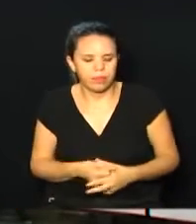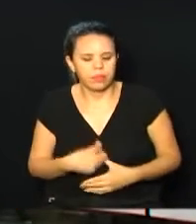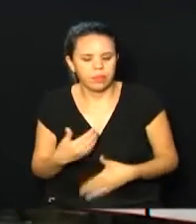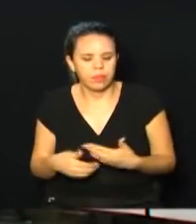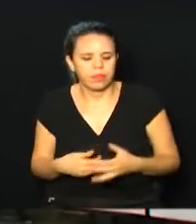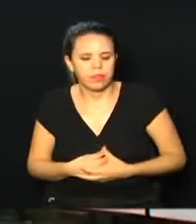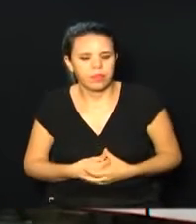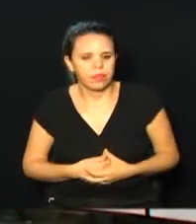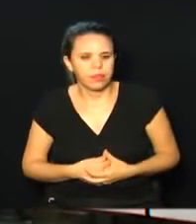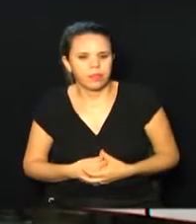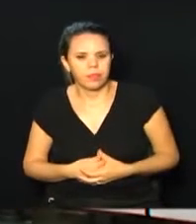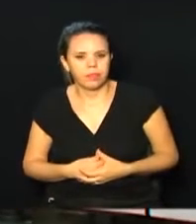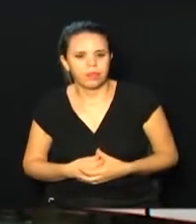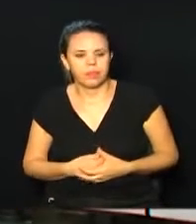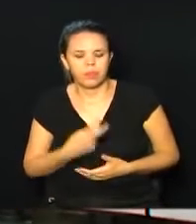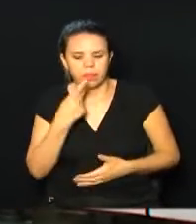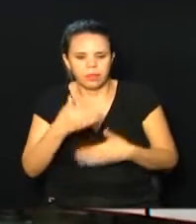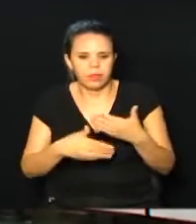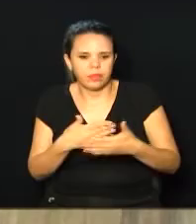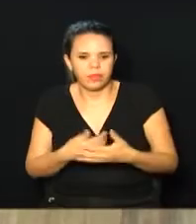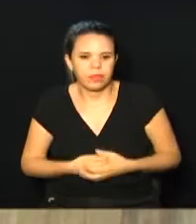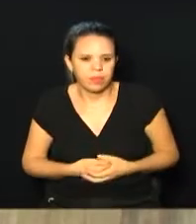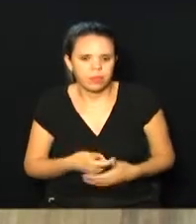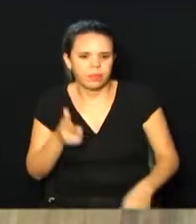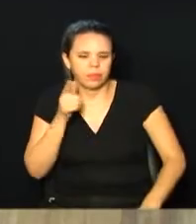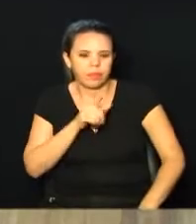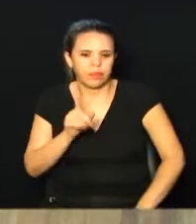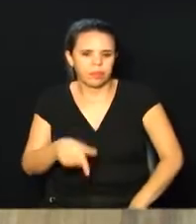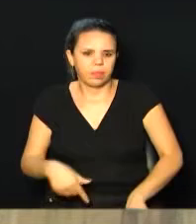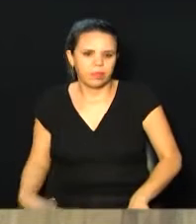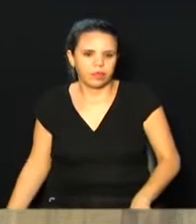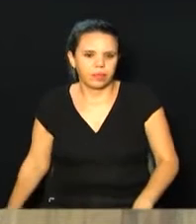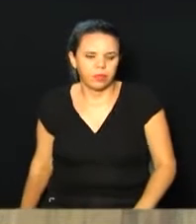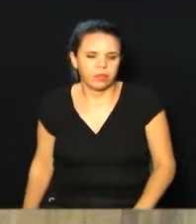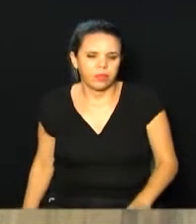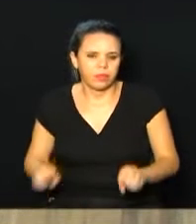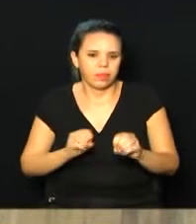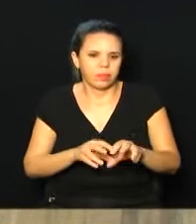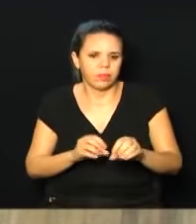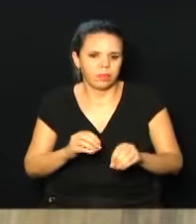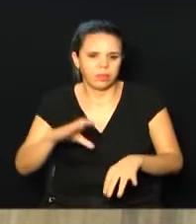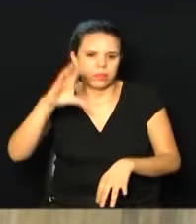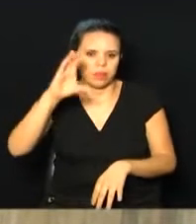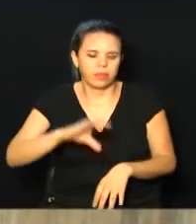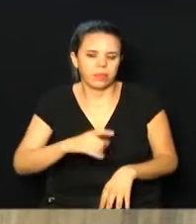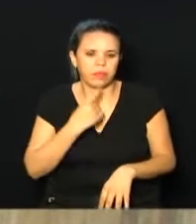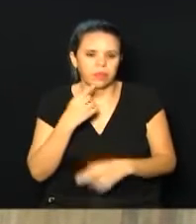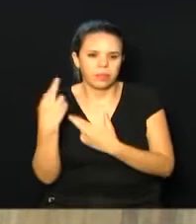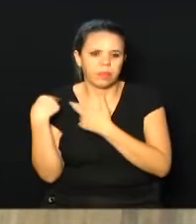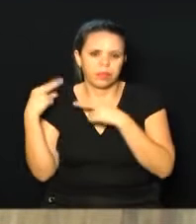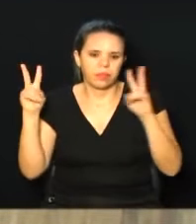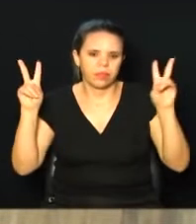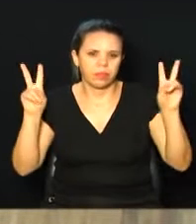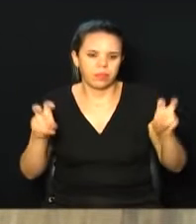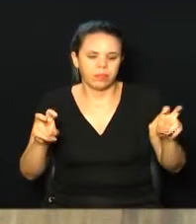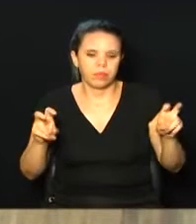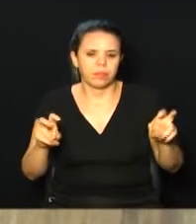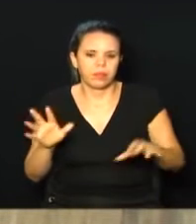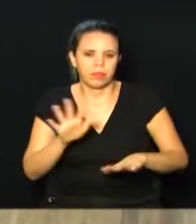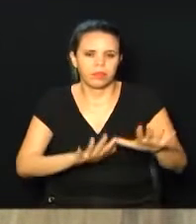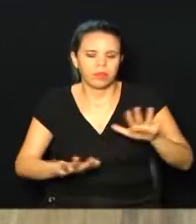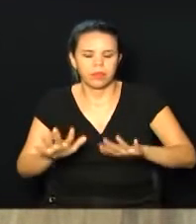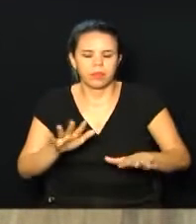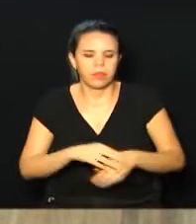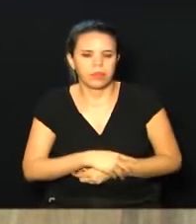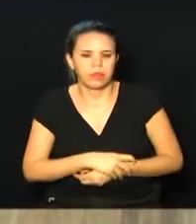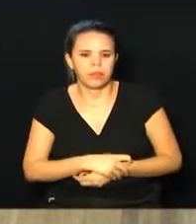poucos. Enquanto a gente caminha para conseguir a educação dos cidadãos em relação aos cuidados,